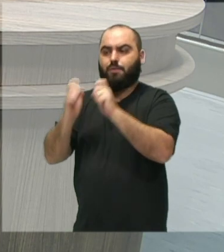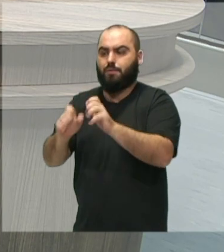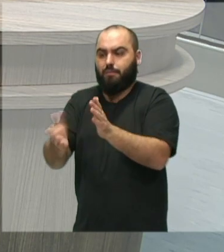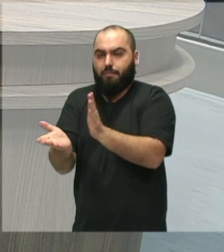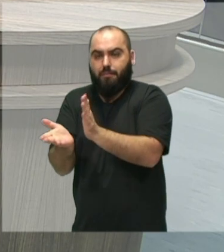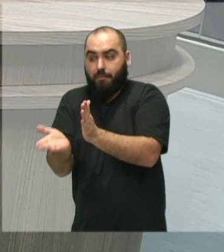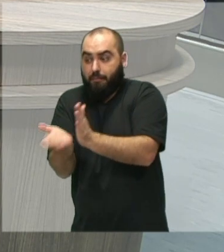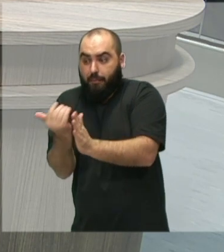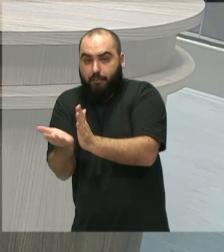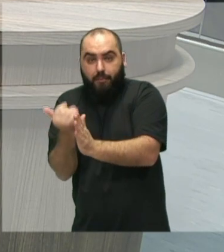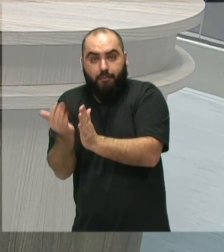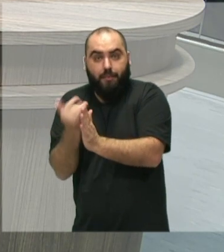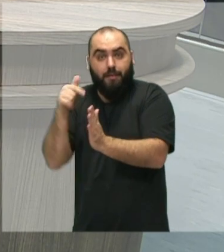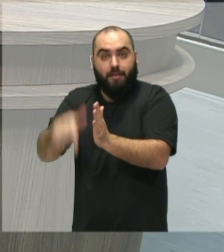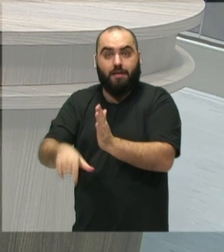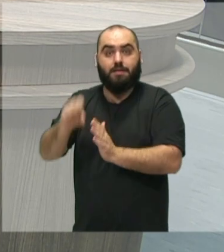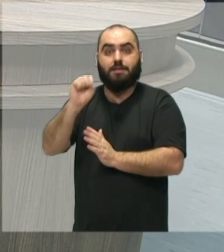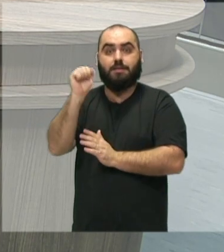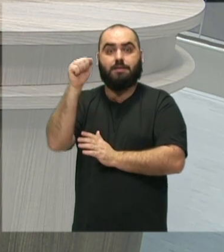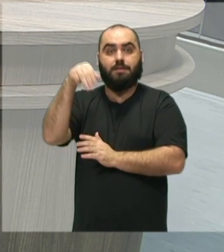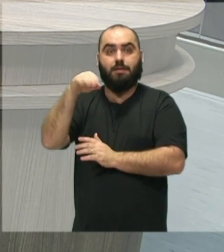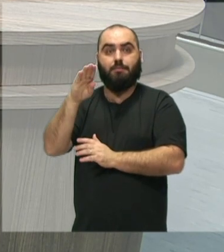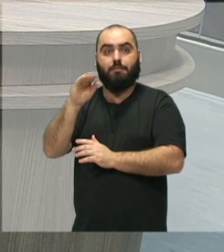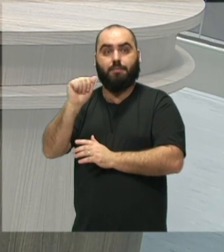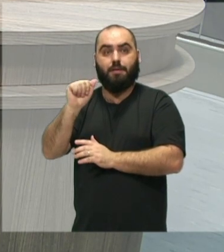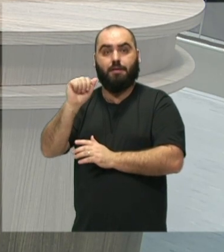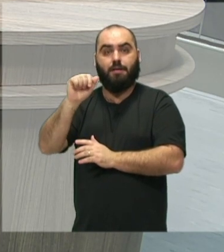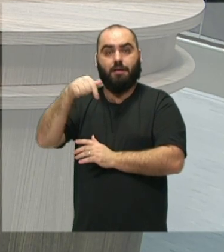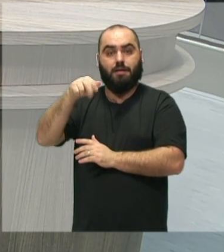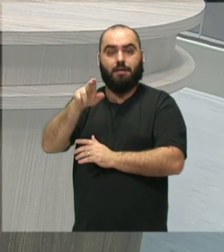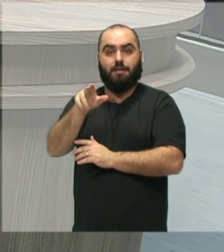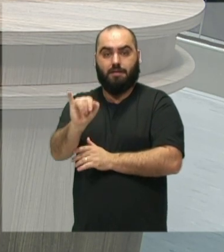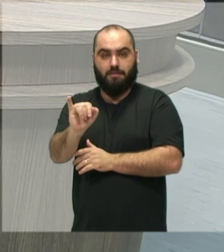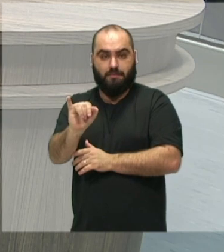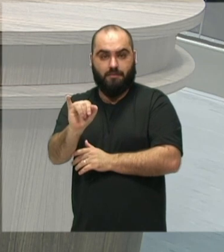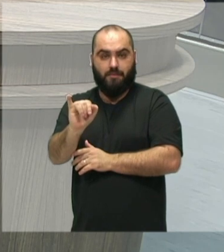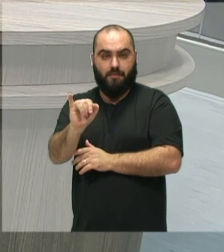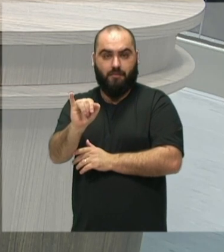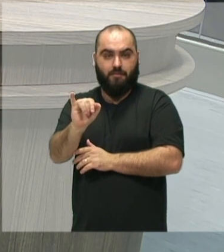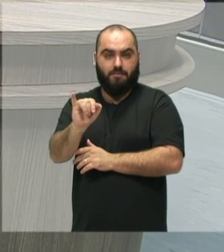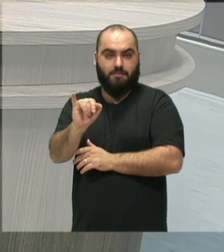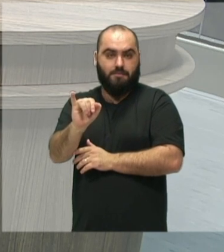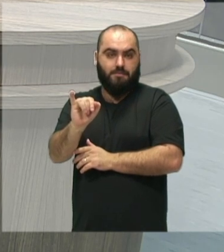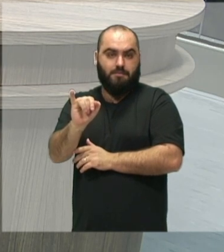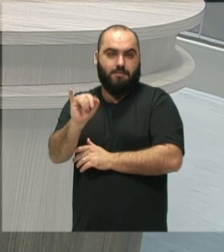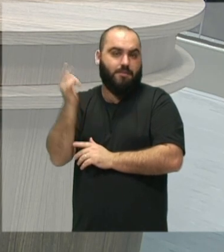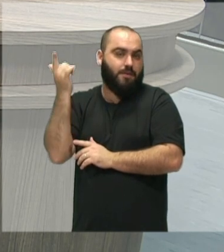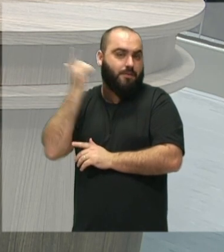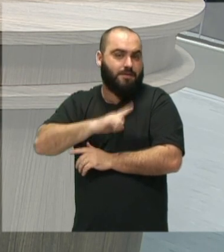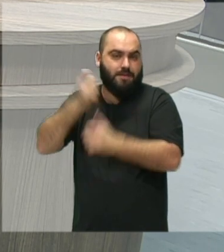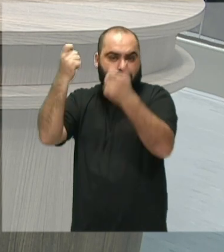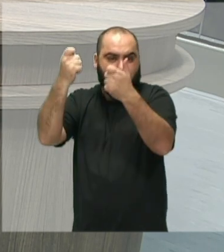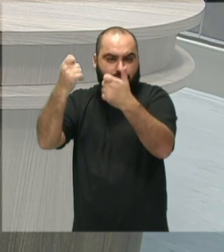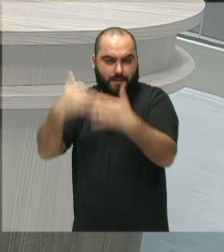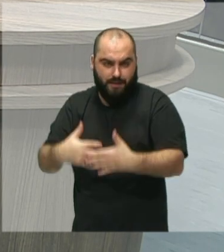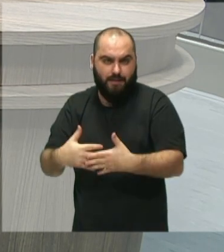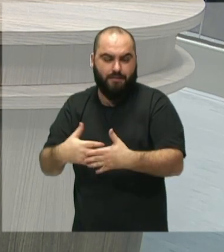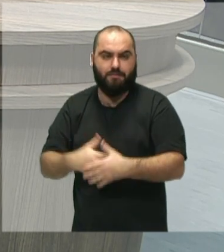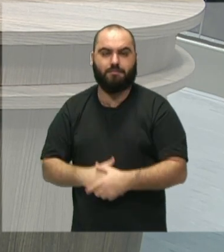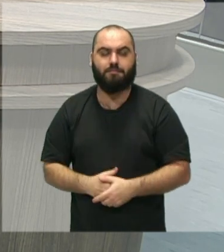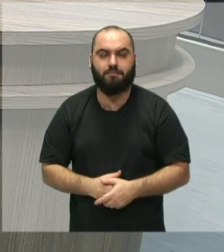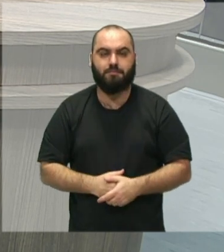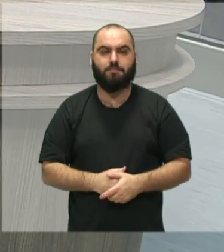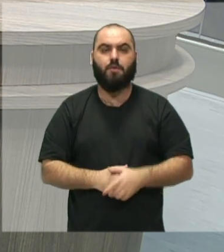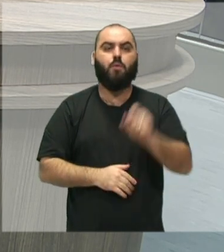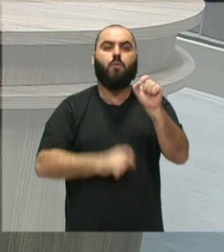retiradas desse sambaqui ou de sambaquis que tenham, para a gente explicar aqui um pouquinho, né? Conta o